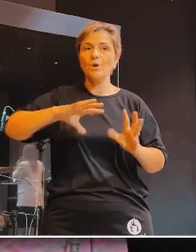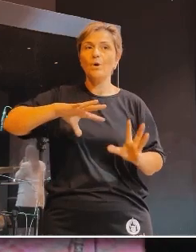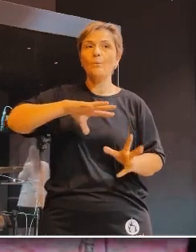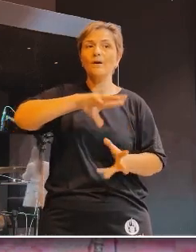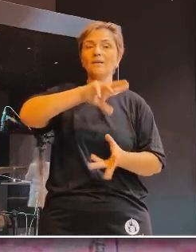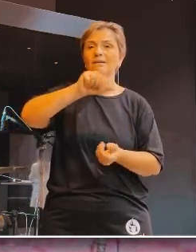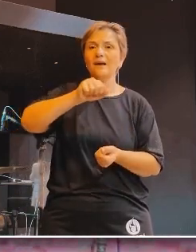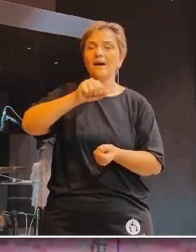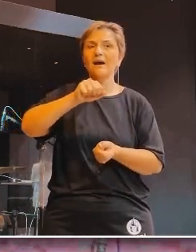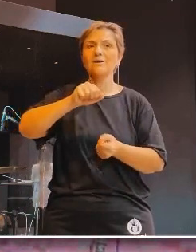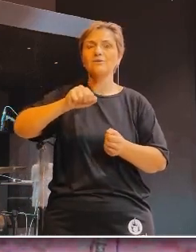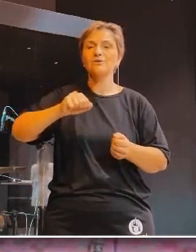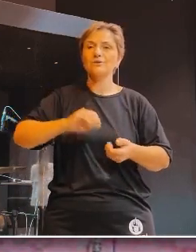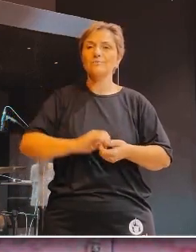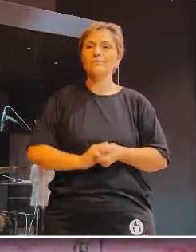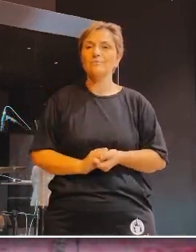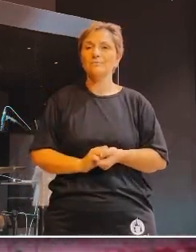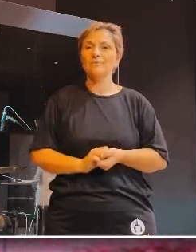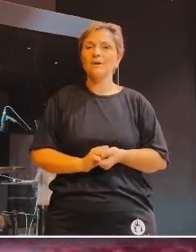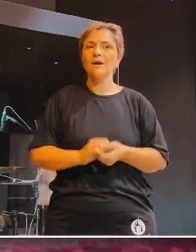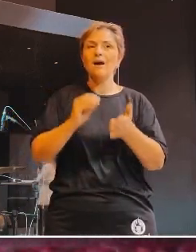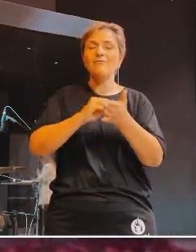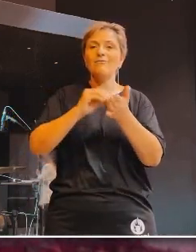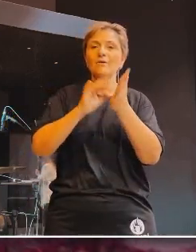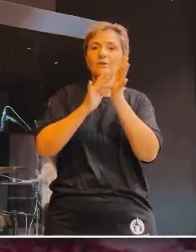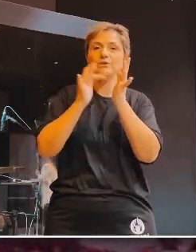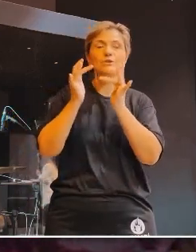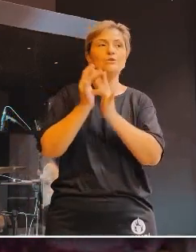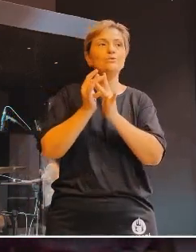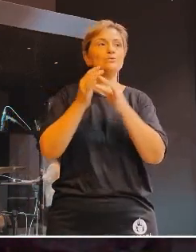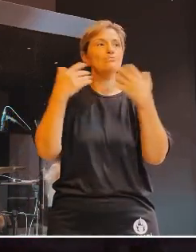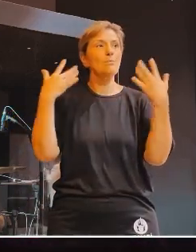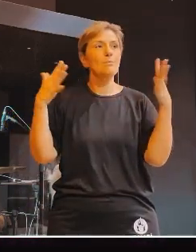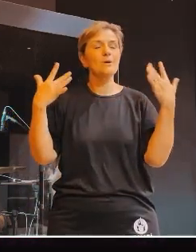Jesus. Você pode aplaudir ao Senhor.